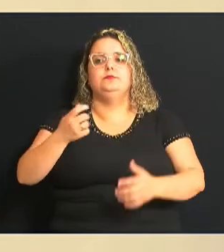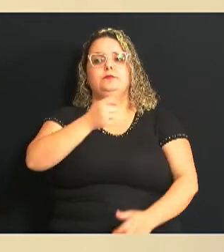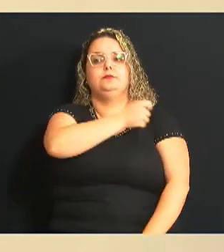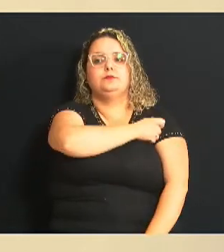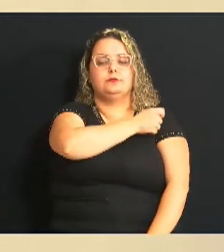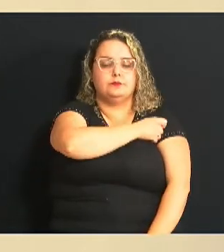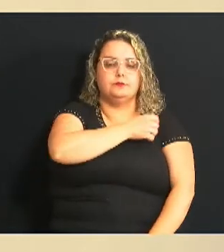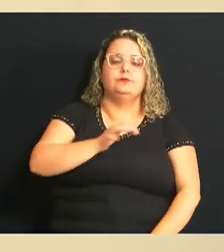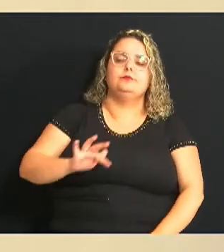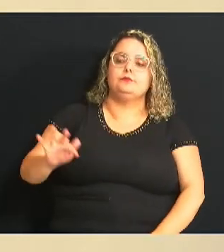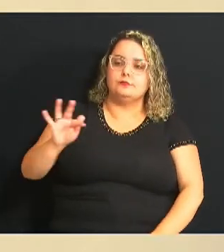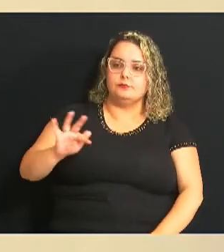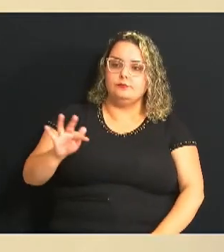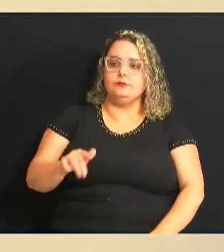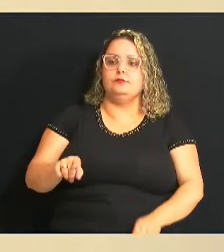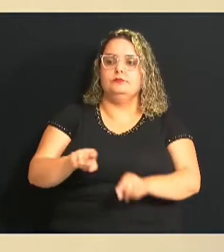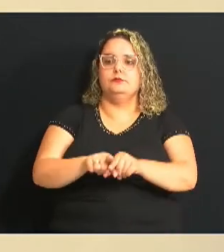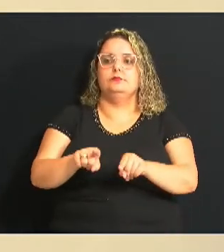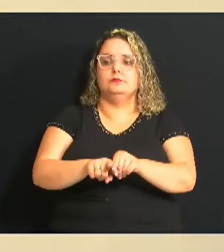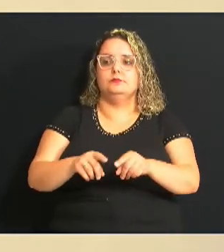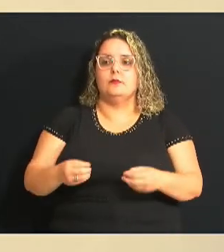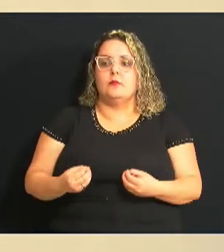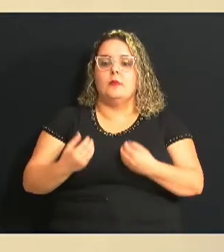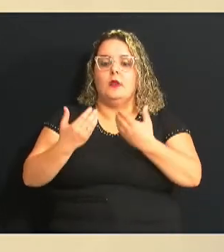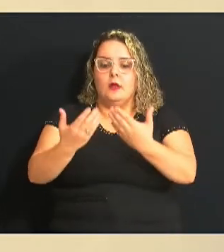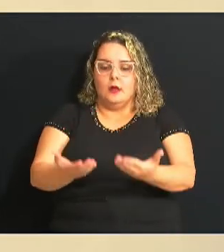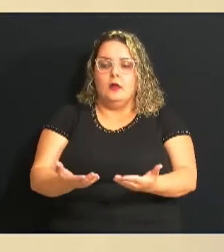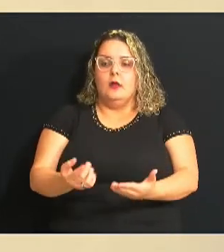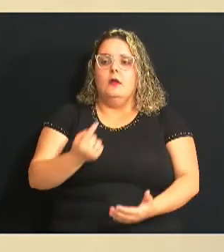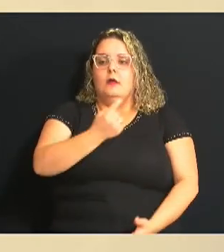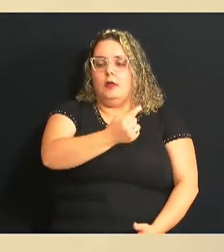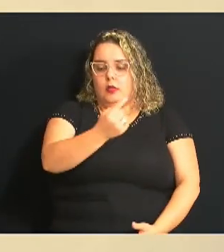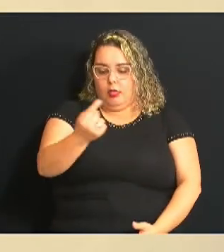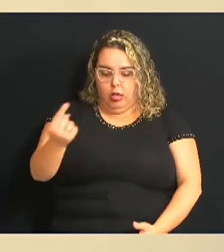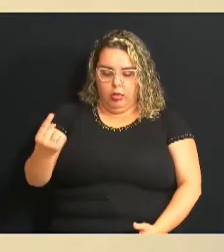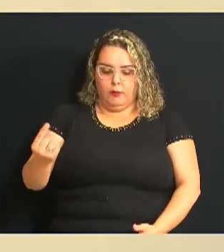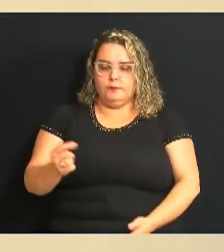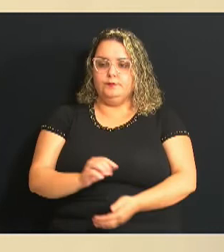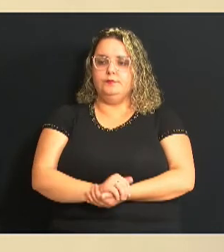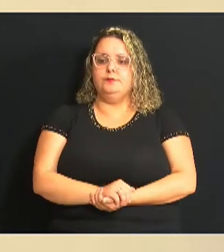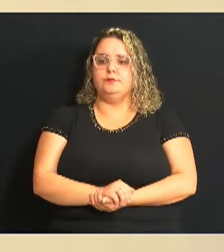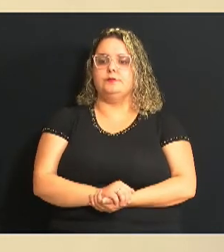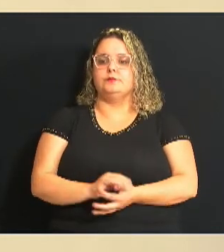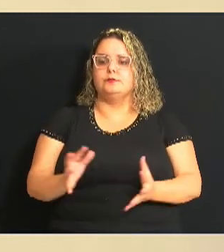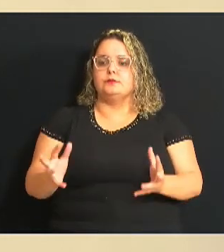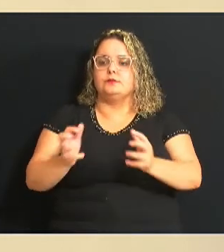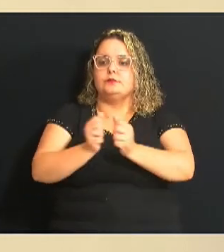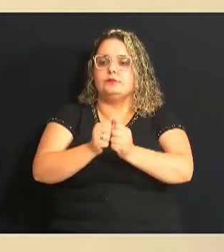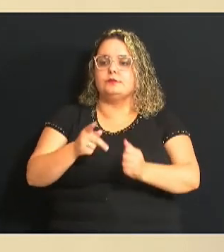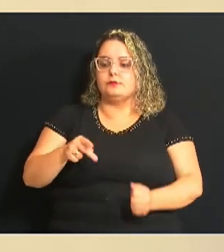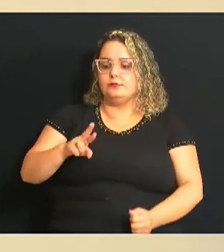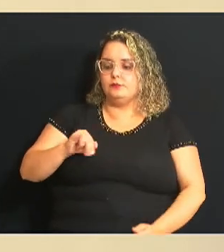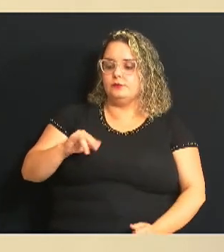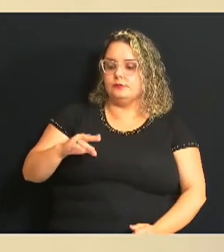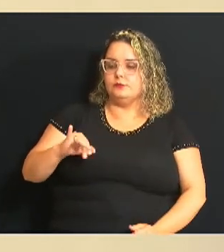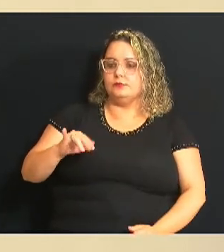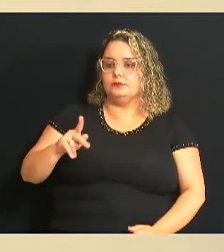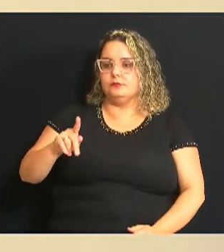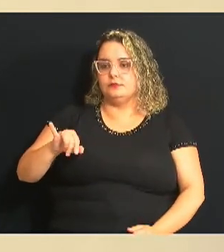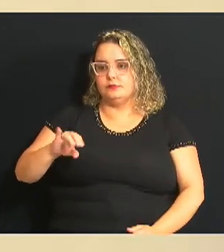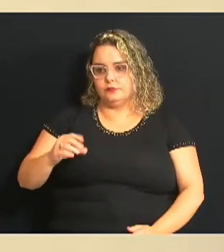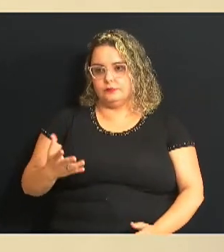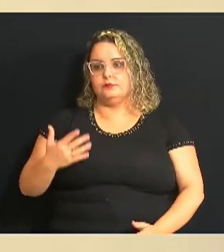é também levar para cada um deles este conjunto de princípios, e por isso se torna